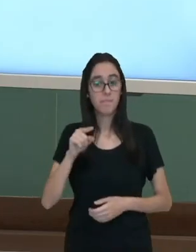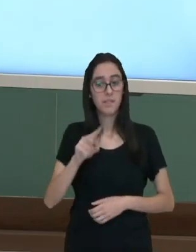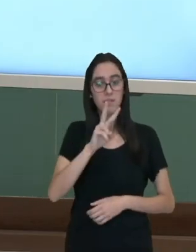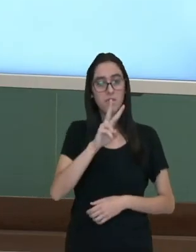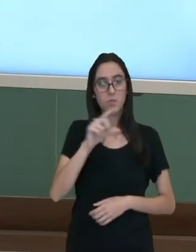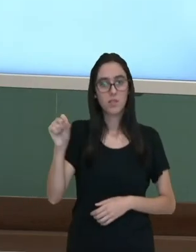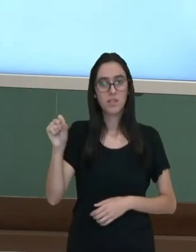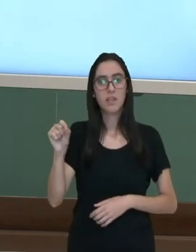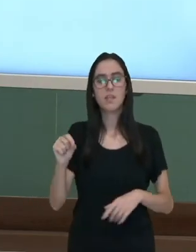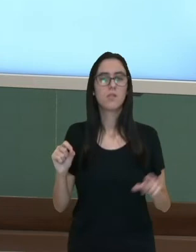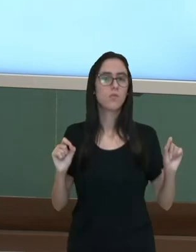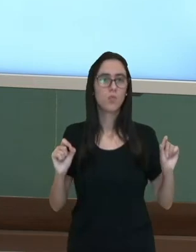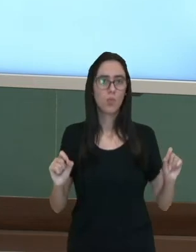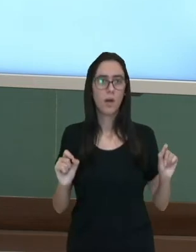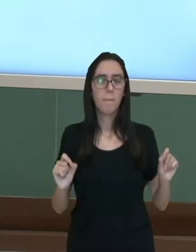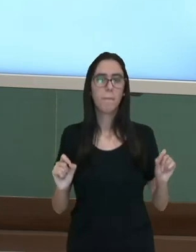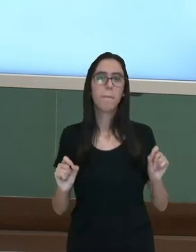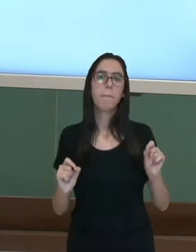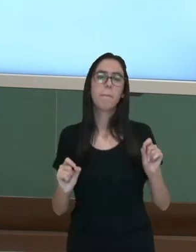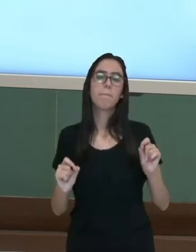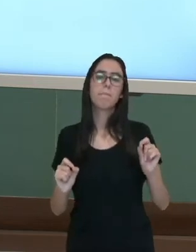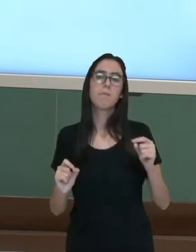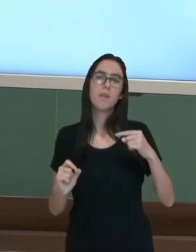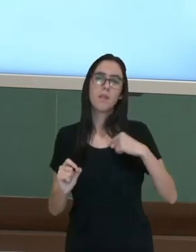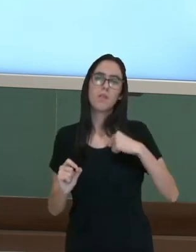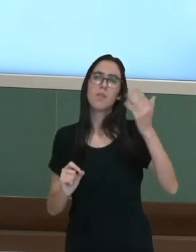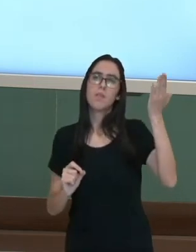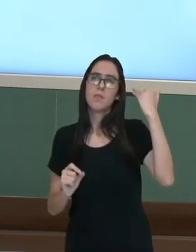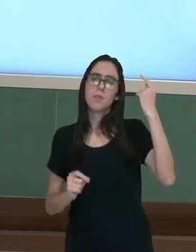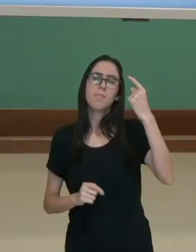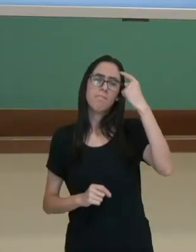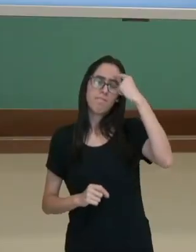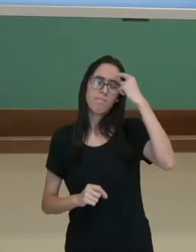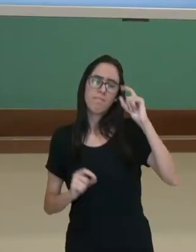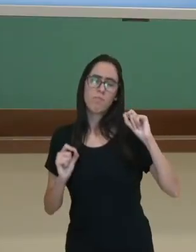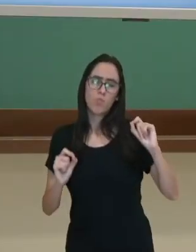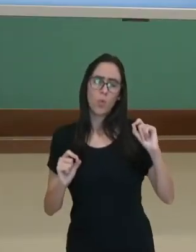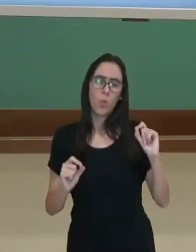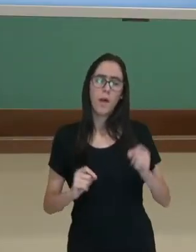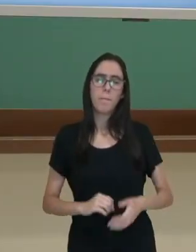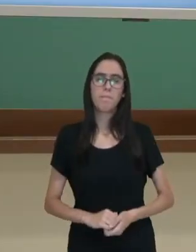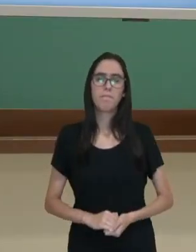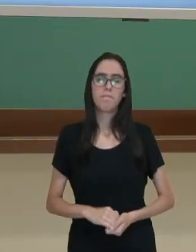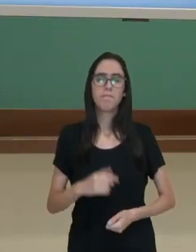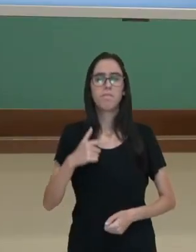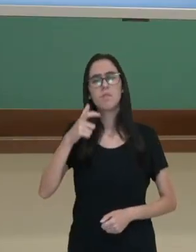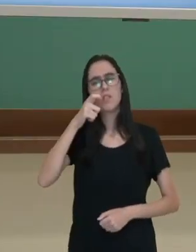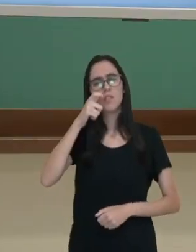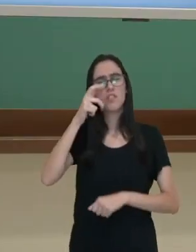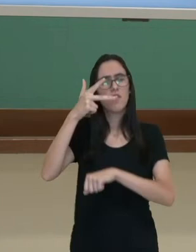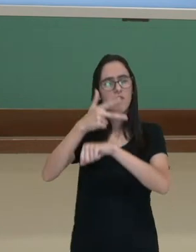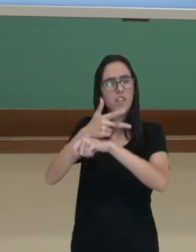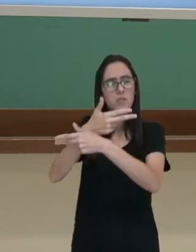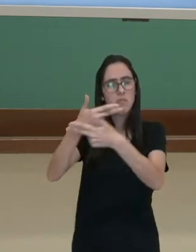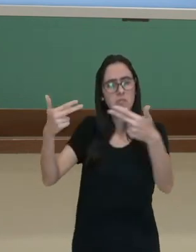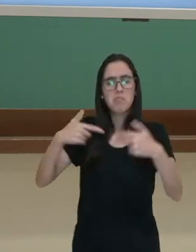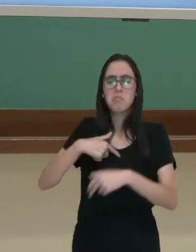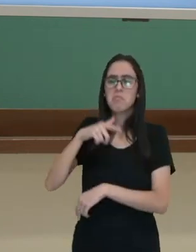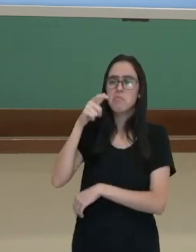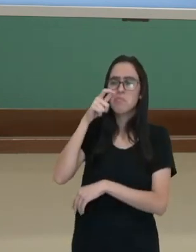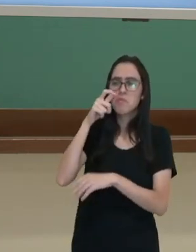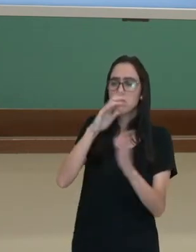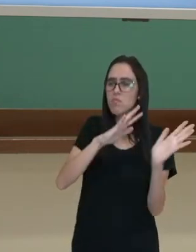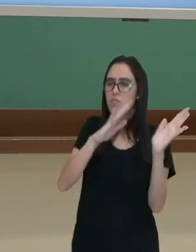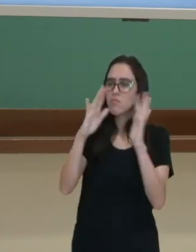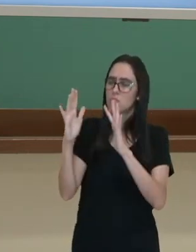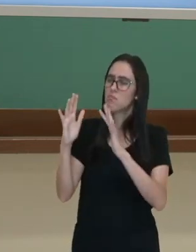escape, eu tinha uma ideia bem interessante, né? Quando assistindo vídeos sobre aviação, eu fiquei imaginando, por que